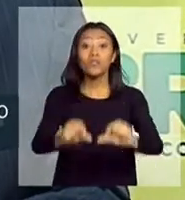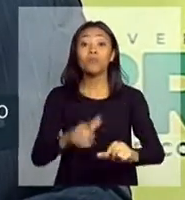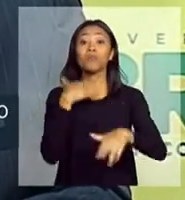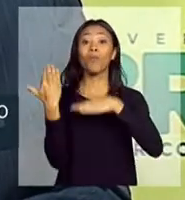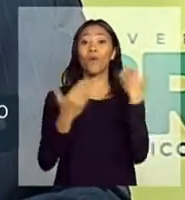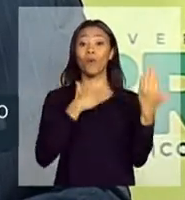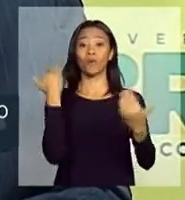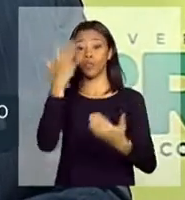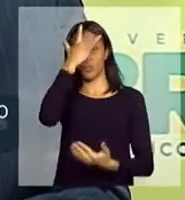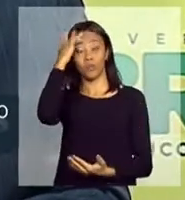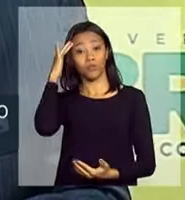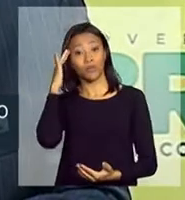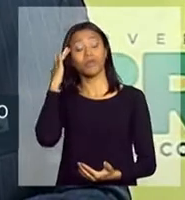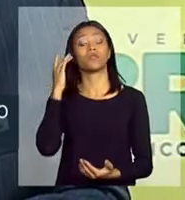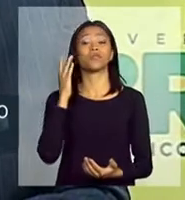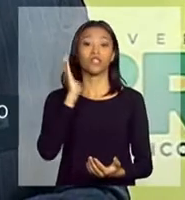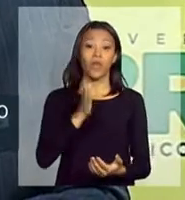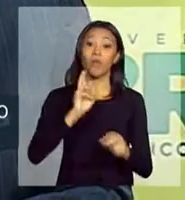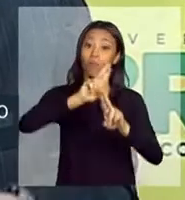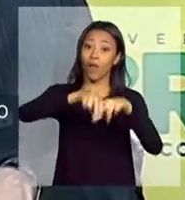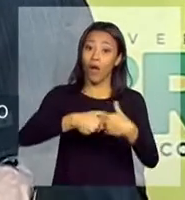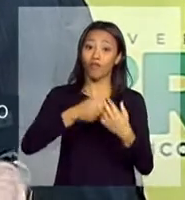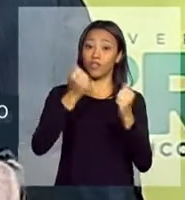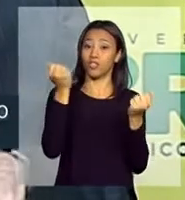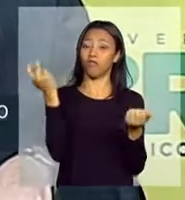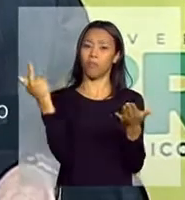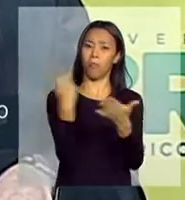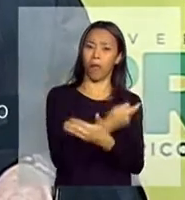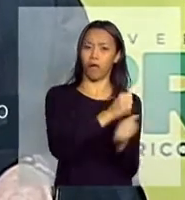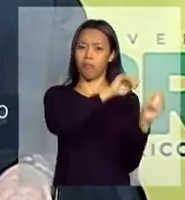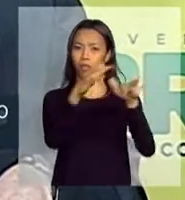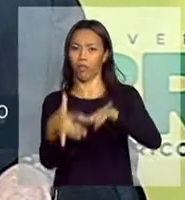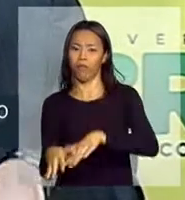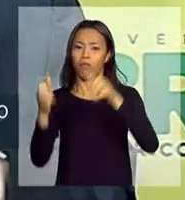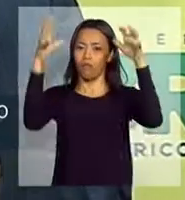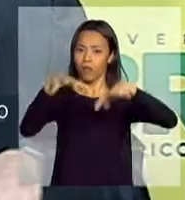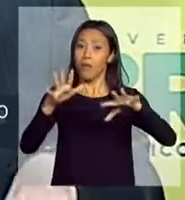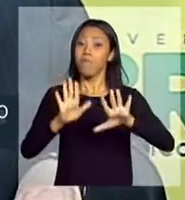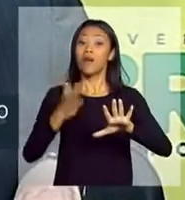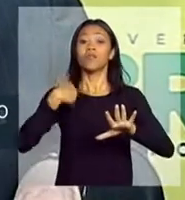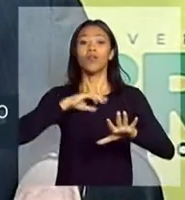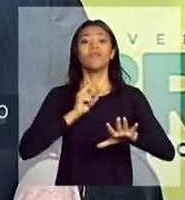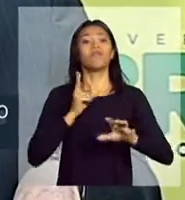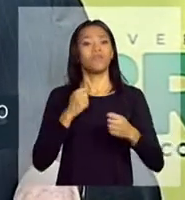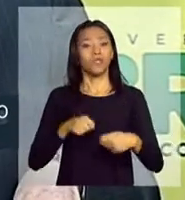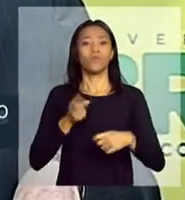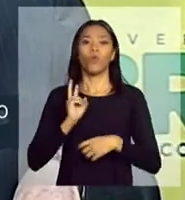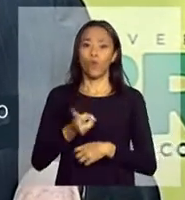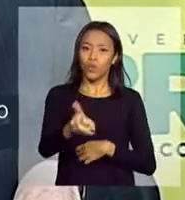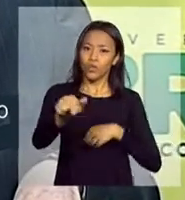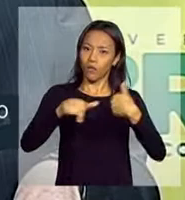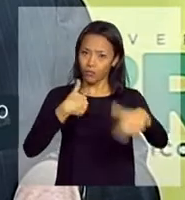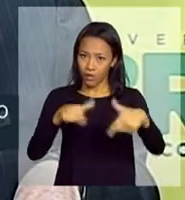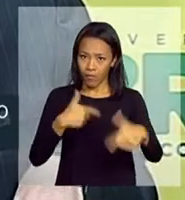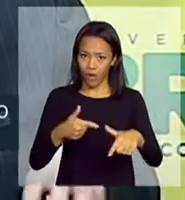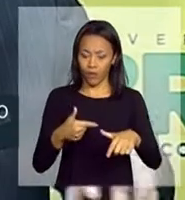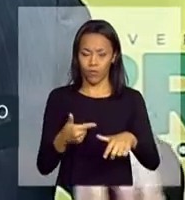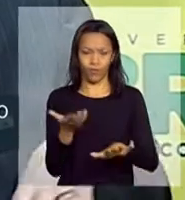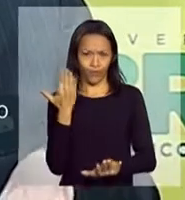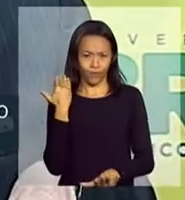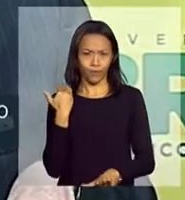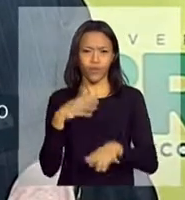vítimas fatais e o desastre naturais mas nós precisamos continuar o trabalho foi no dia que eu não sei aqui no